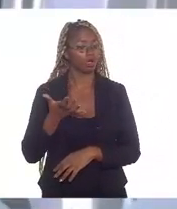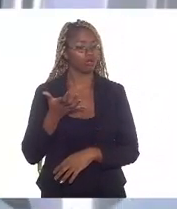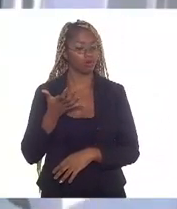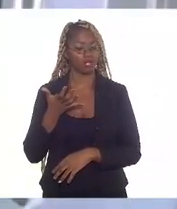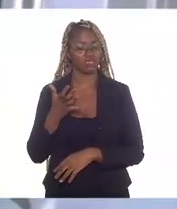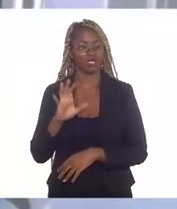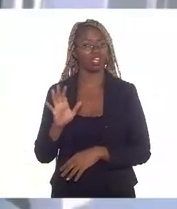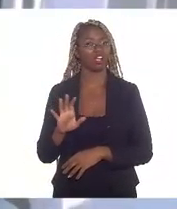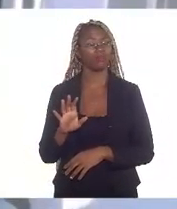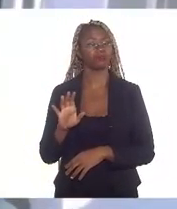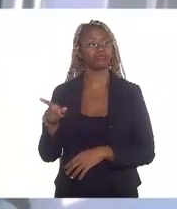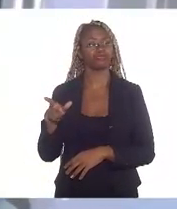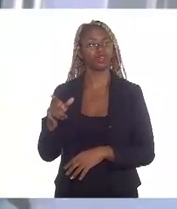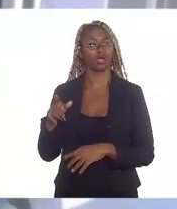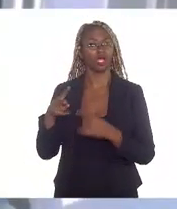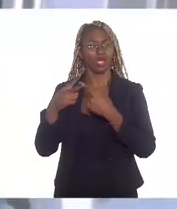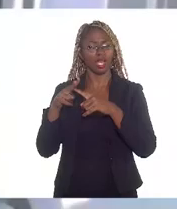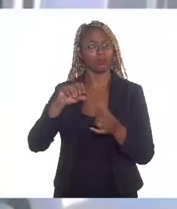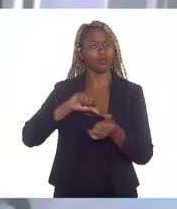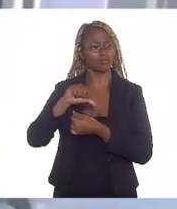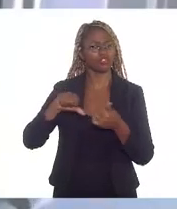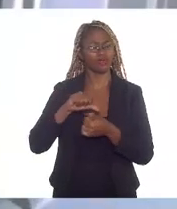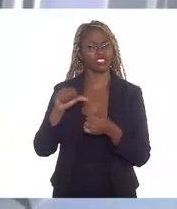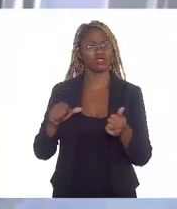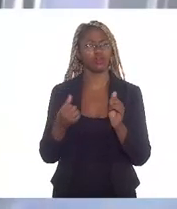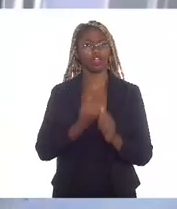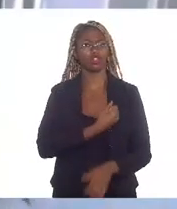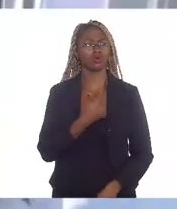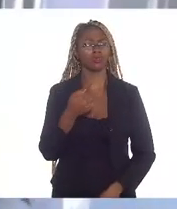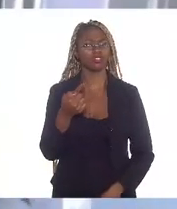sugestão na emenda modificativa número 7,